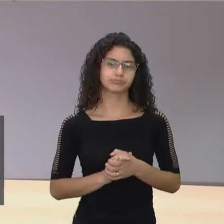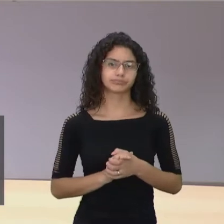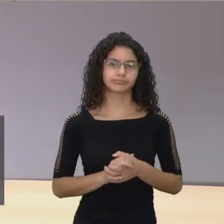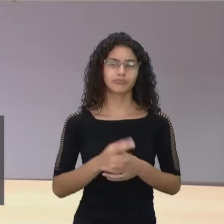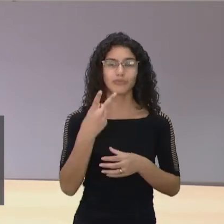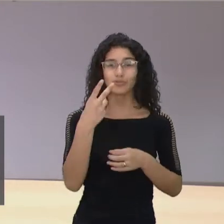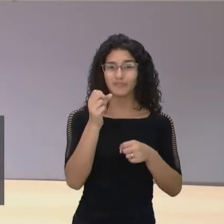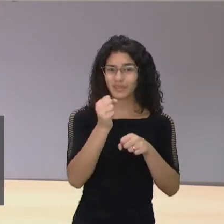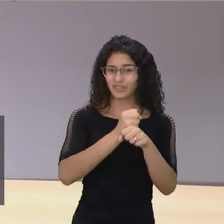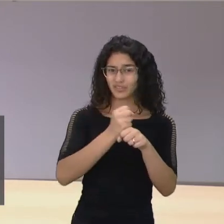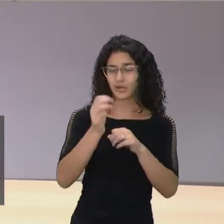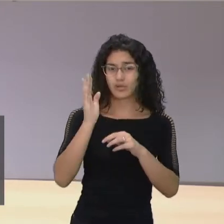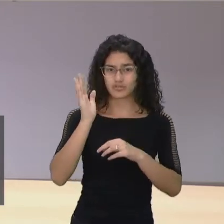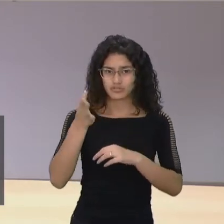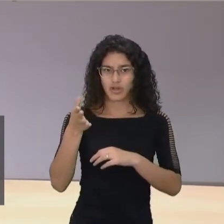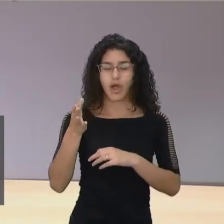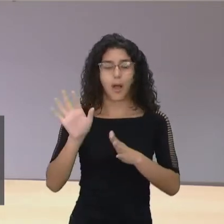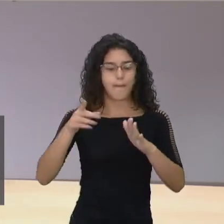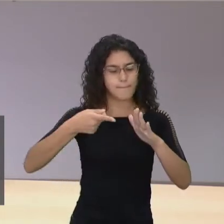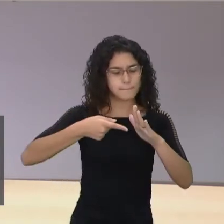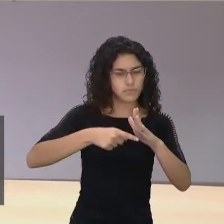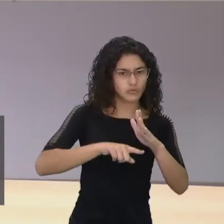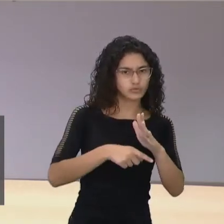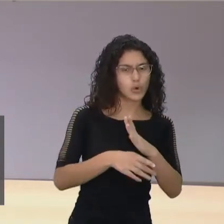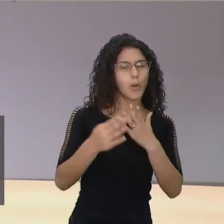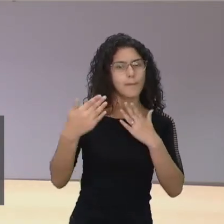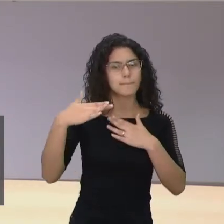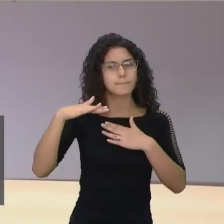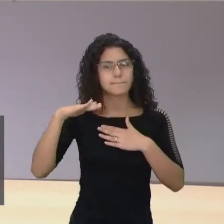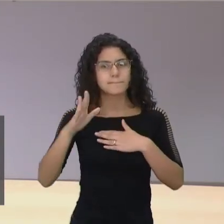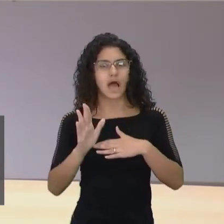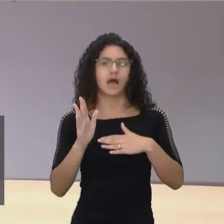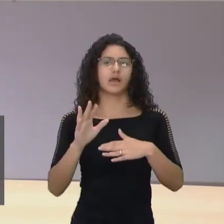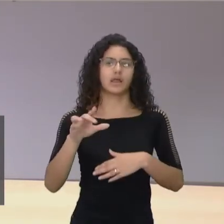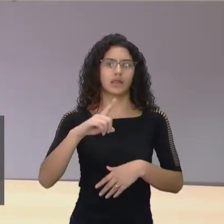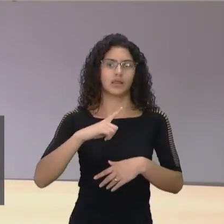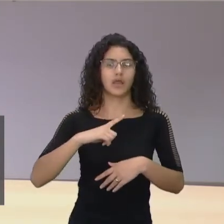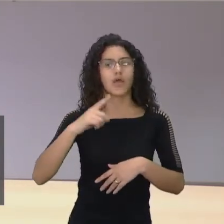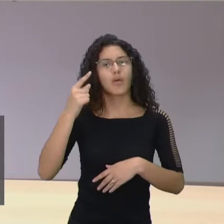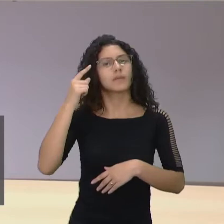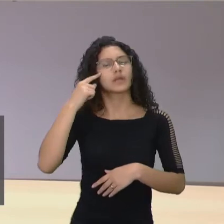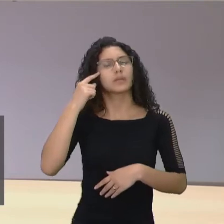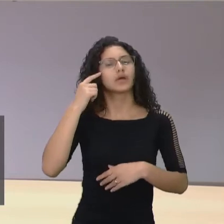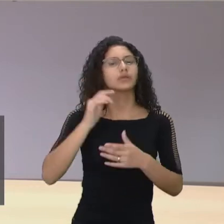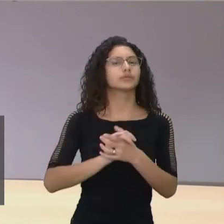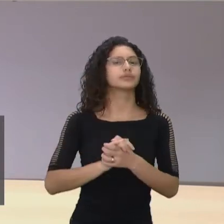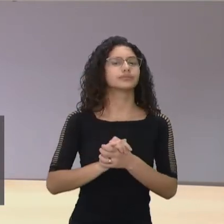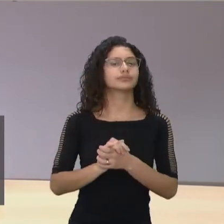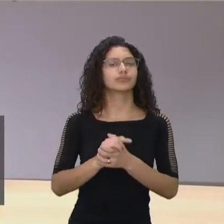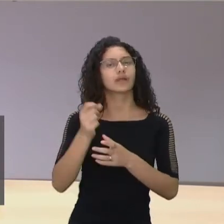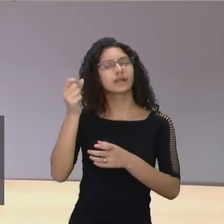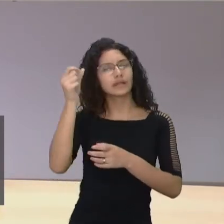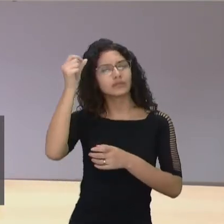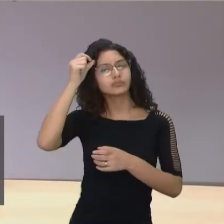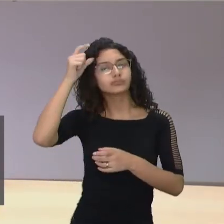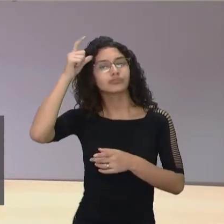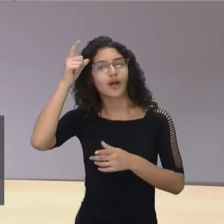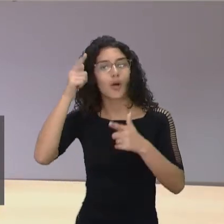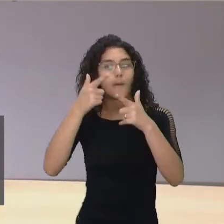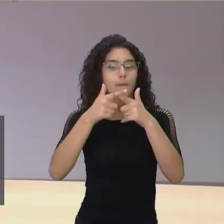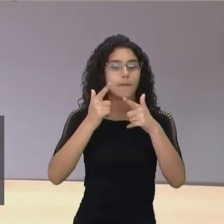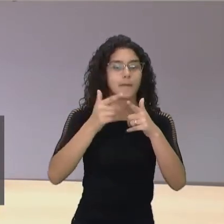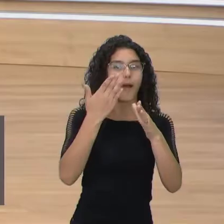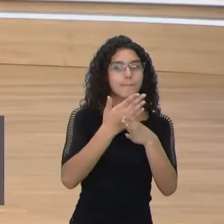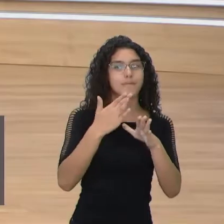20 anos, cada vez se aprofundou, se intensificou mais a noção de que inteligência é resolver problemas.